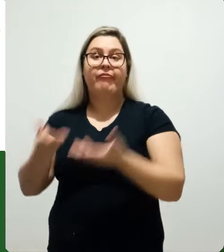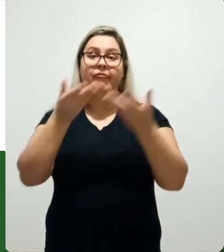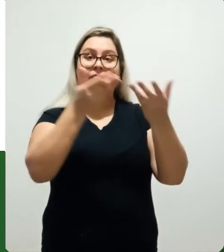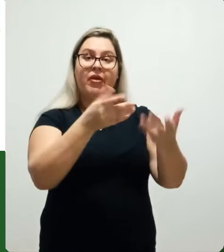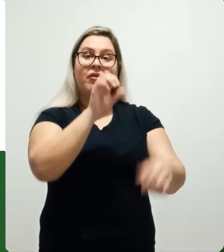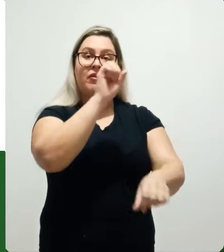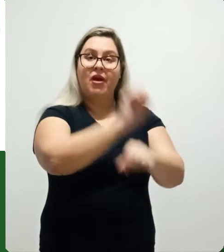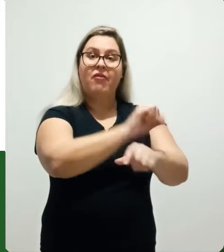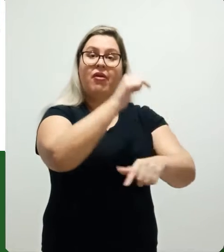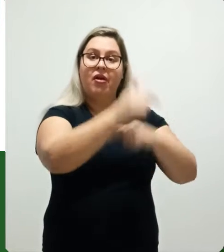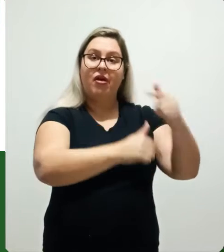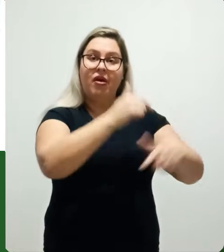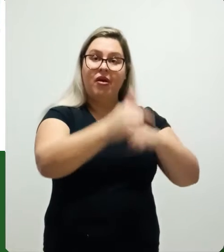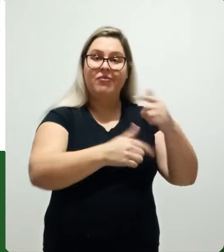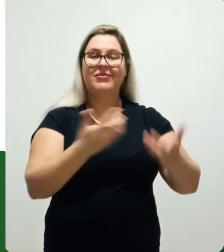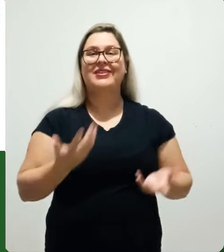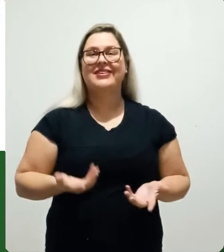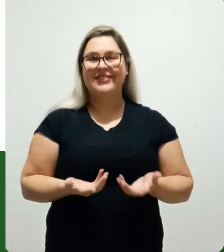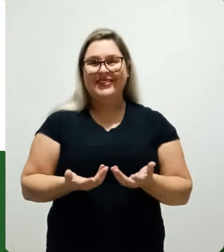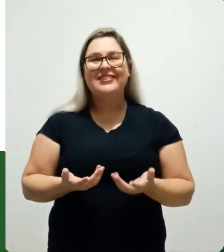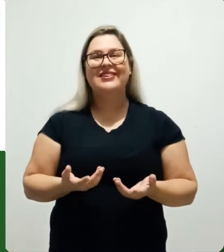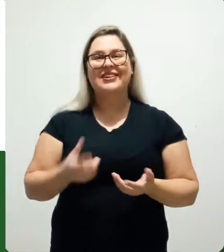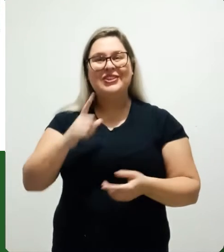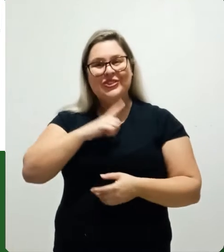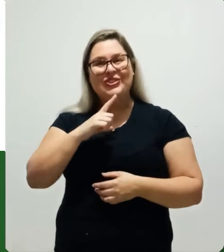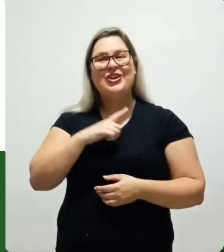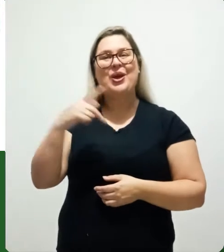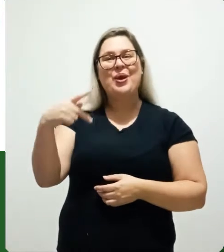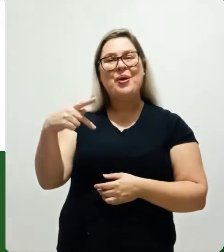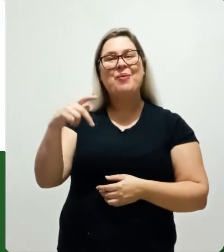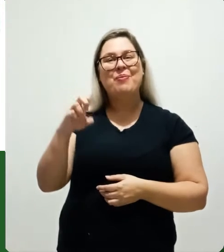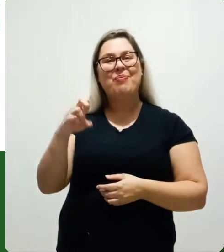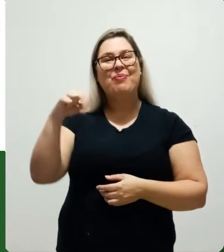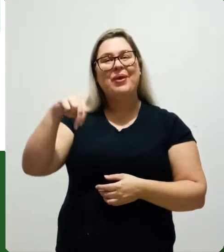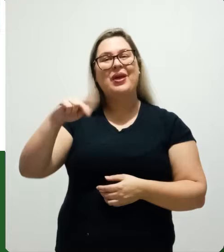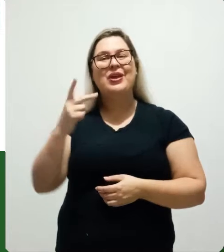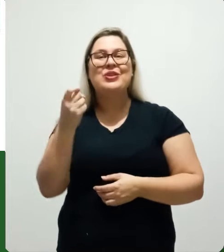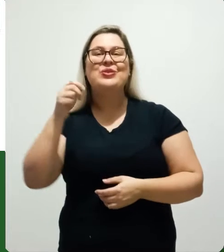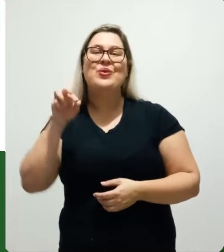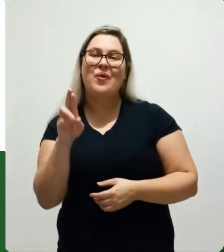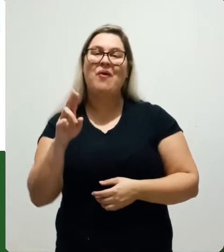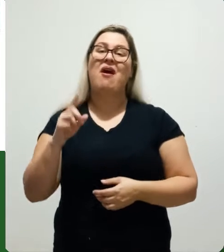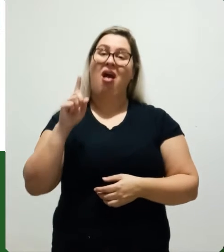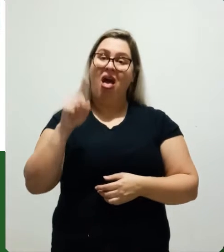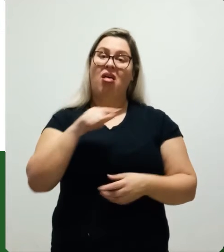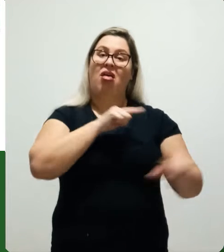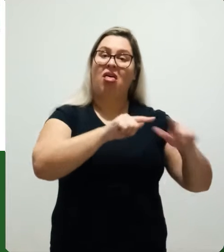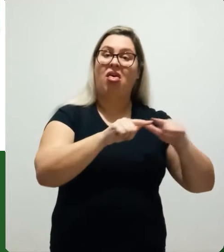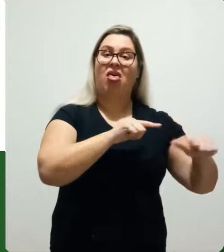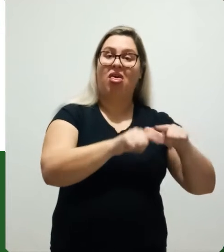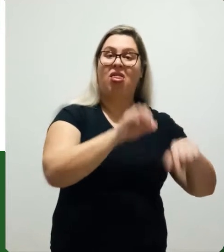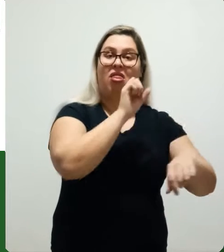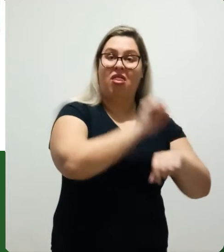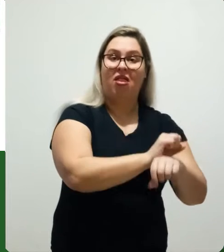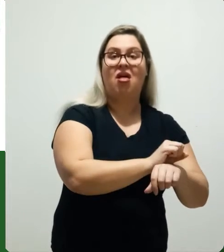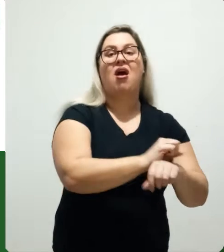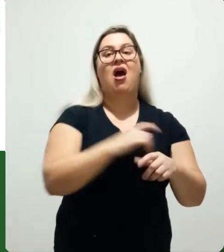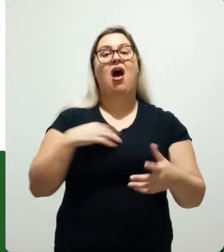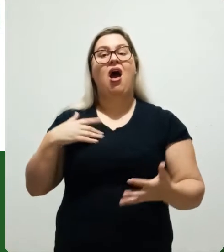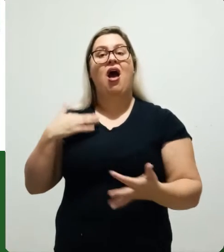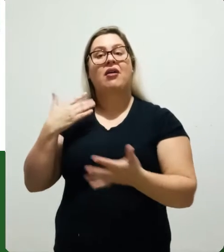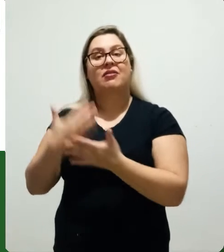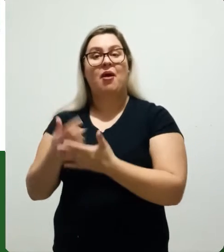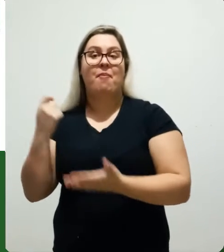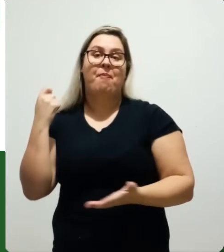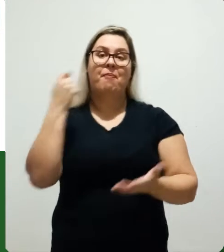como as pessoas estavam naquele ambiente, você era penhorado e ficava trabalhando como escravo até que alguém pagasse a sua dívida ou você jamais deixaria